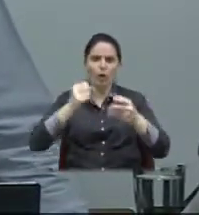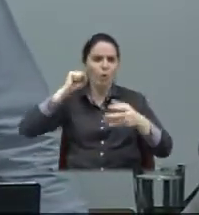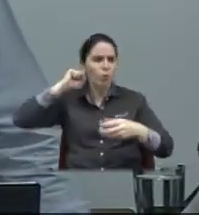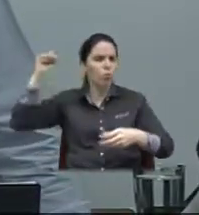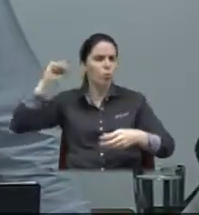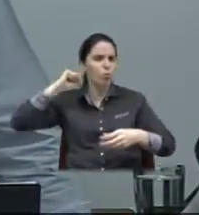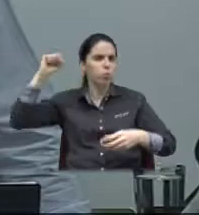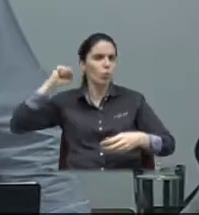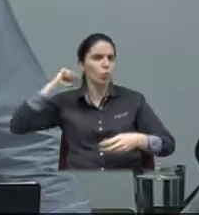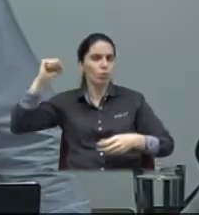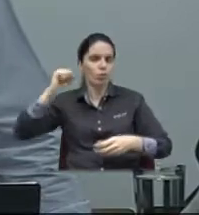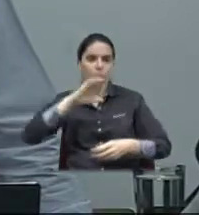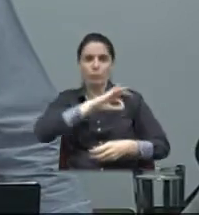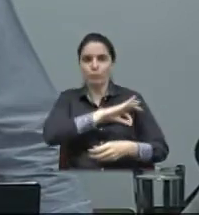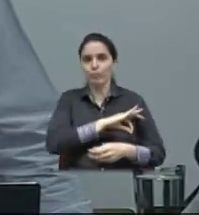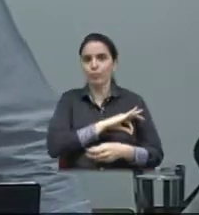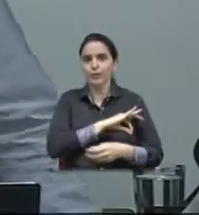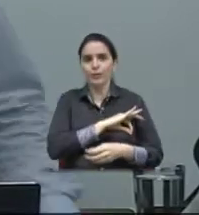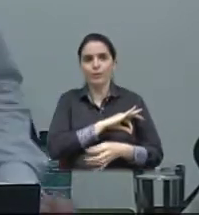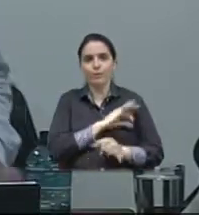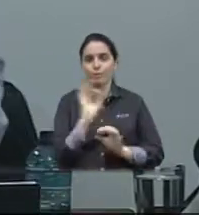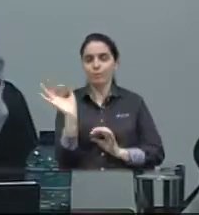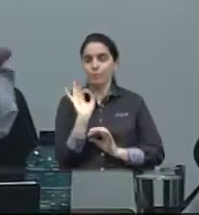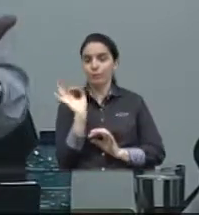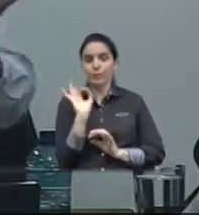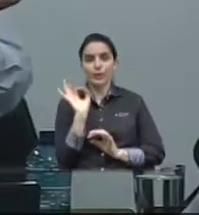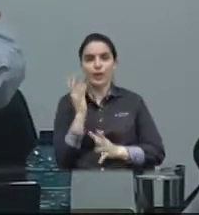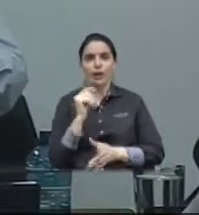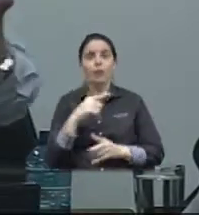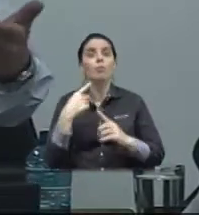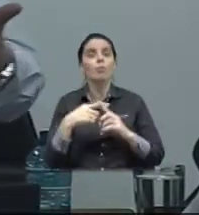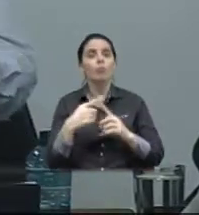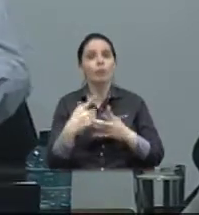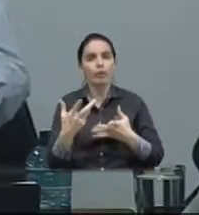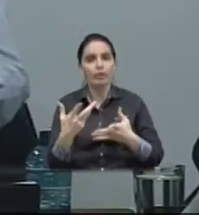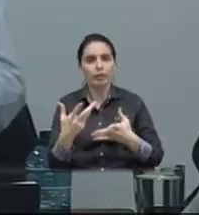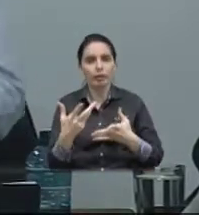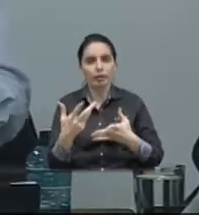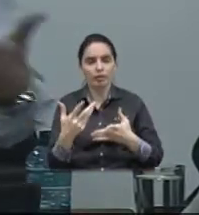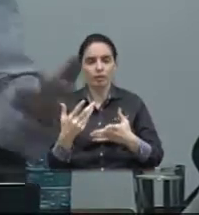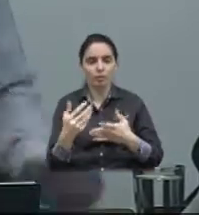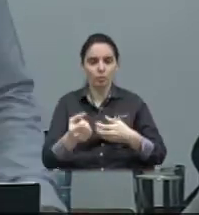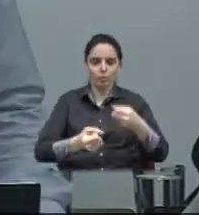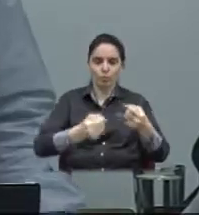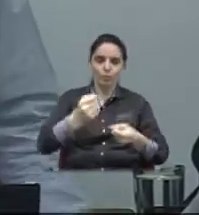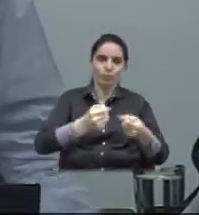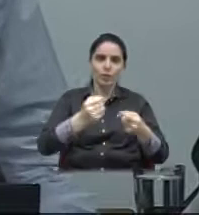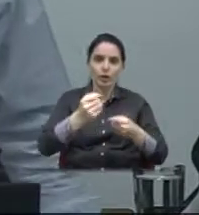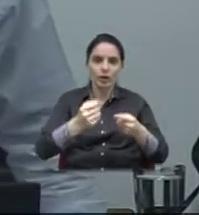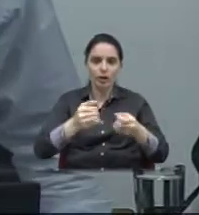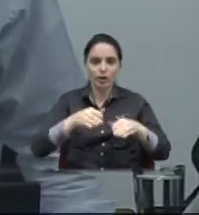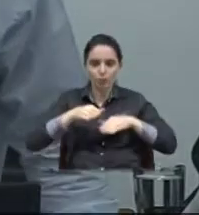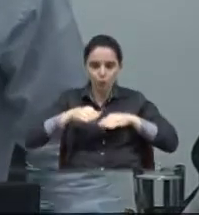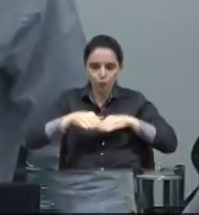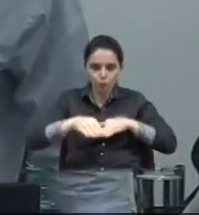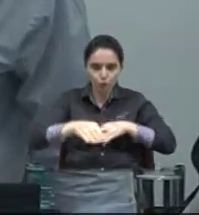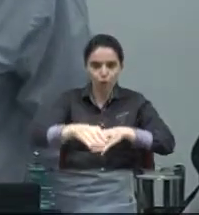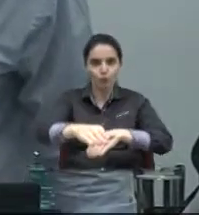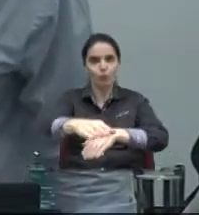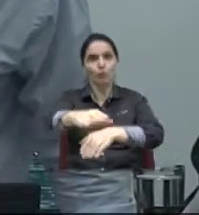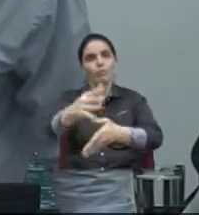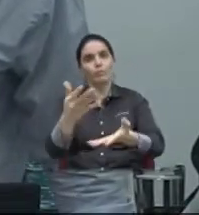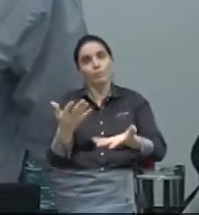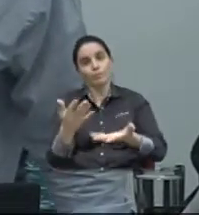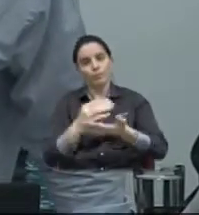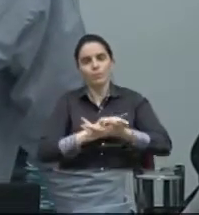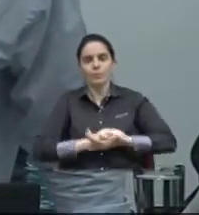nada, porque tem que estar parado. Como é que a polícia vai atrás, parar, pegar? Não tem jeito. Terrível, terrível,